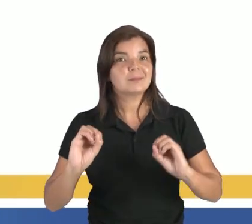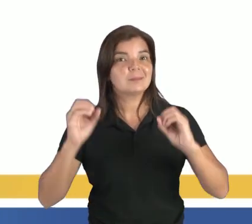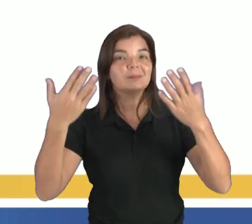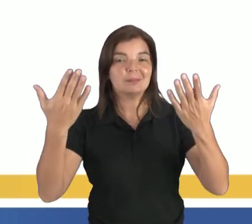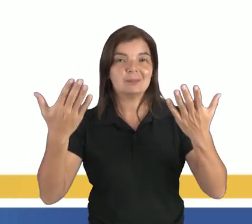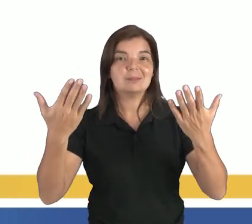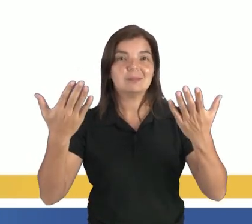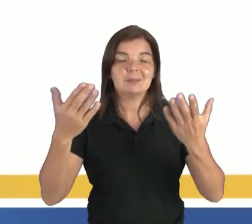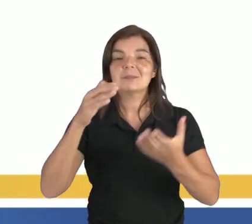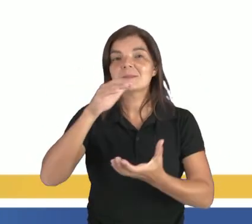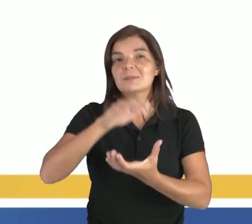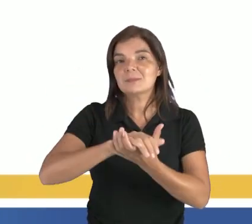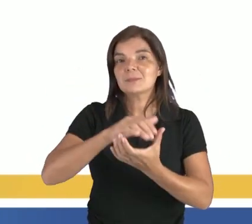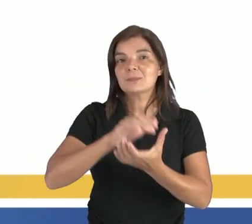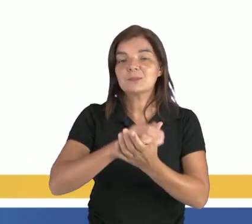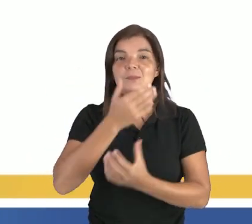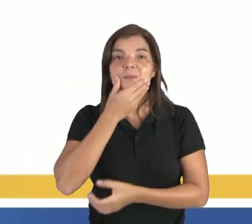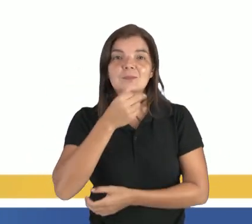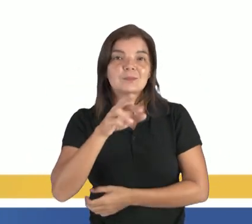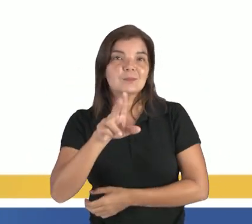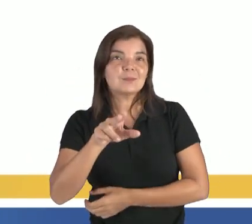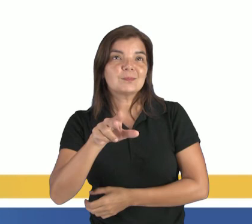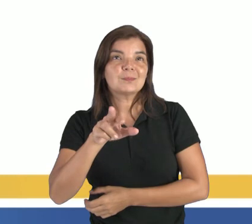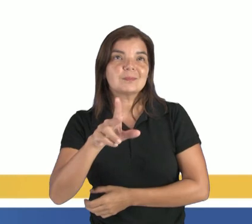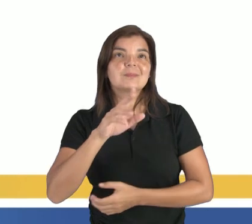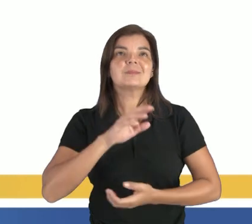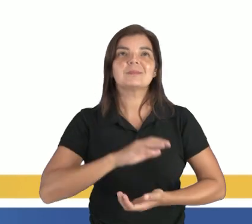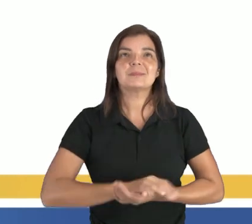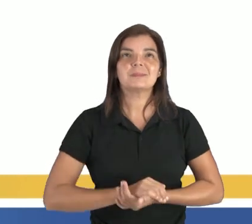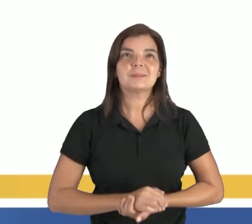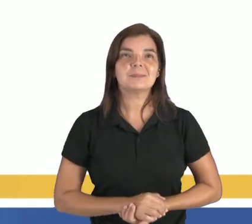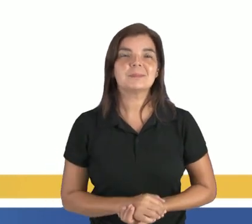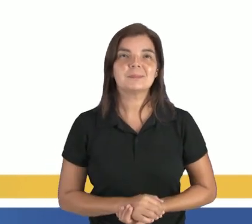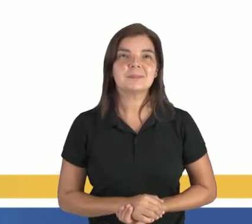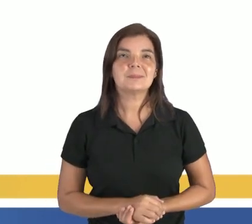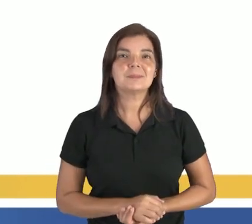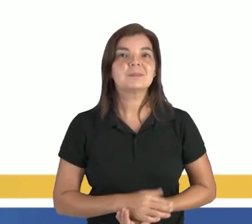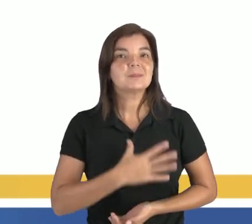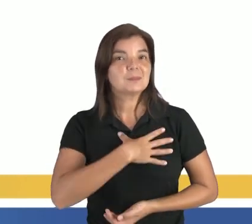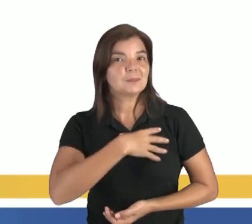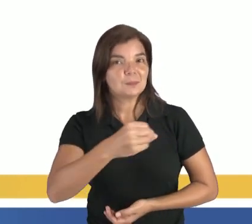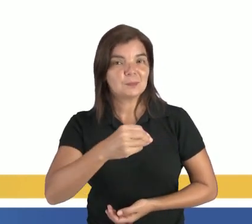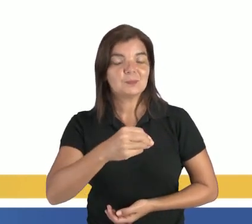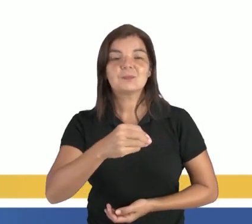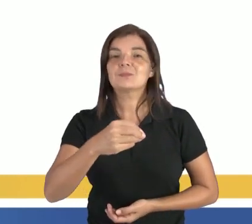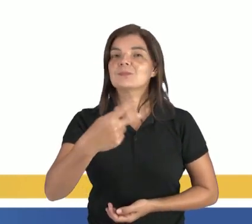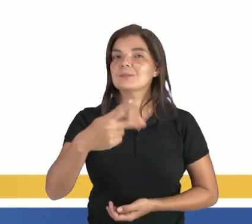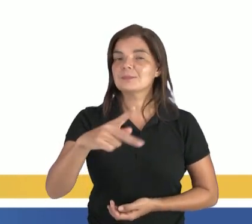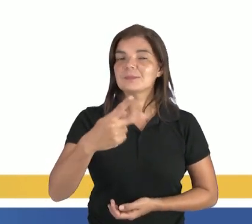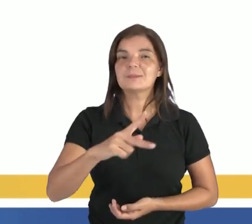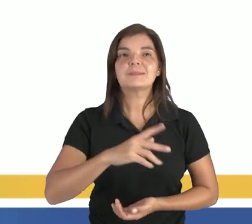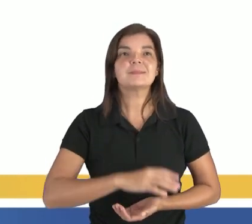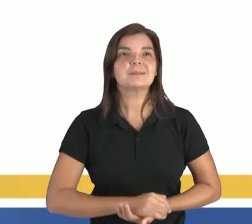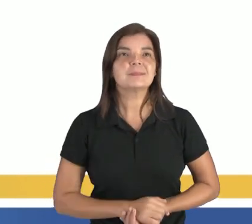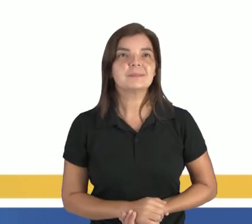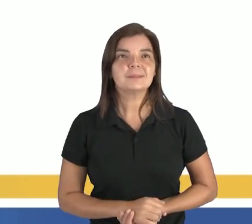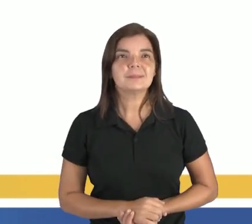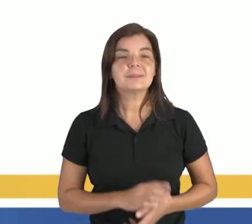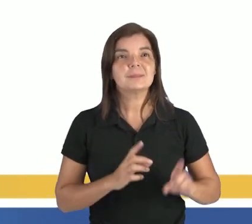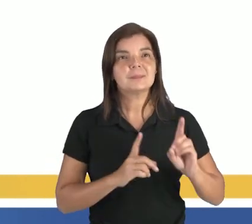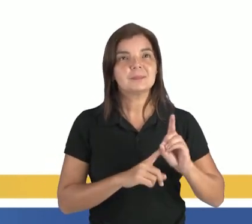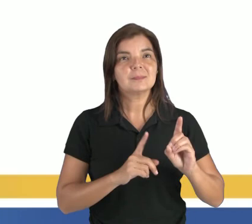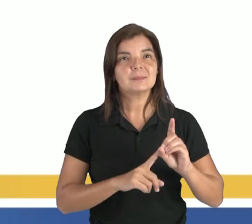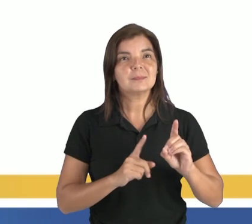a festa, a cerimônia de casamento do son, do irmão dela. Do filho dela, sorry, son é filho dela. Letter